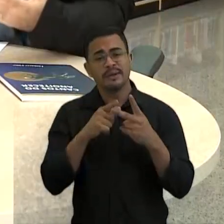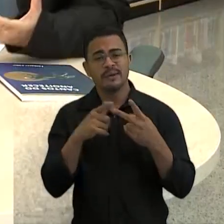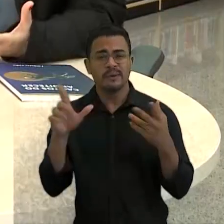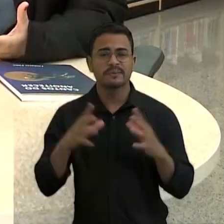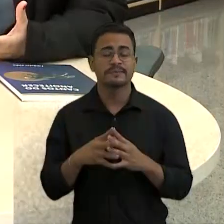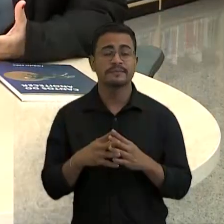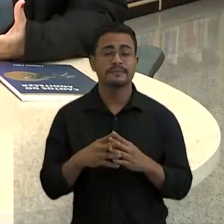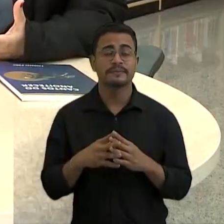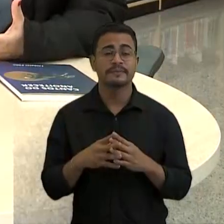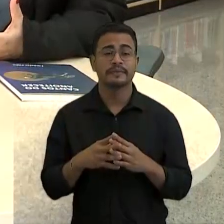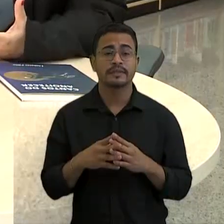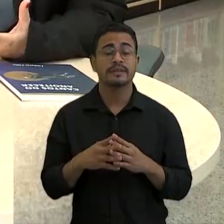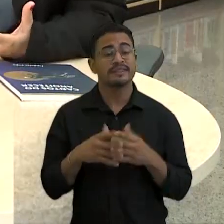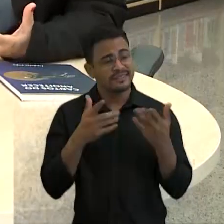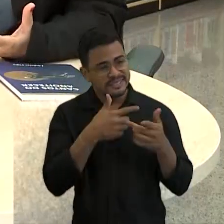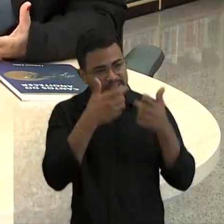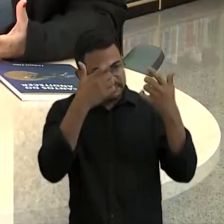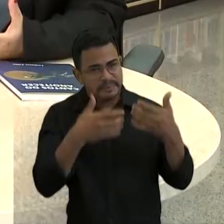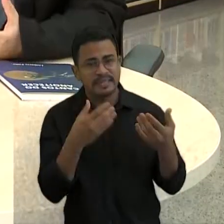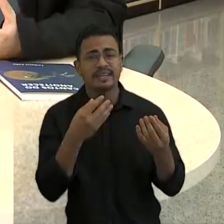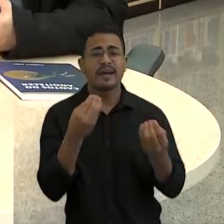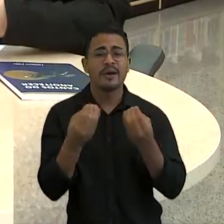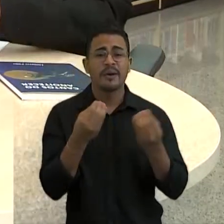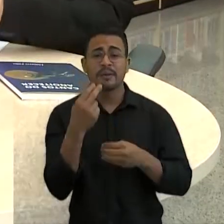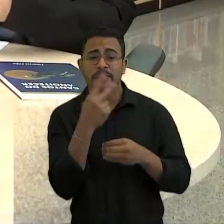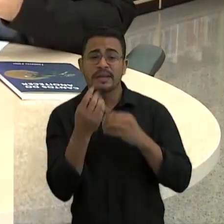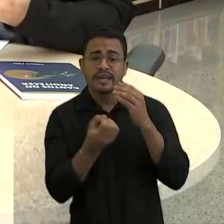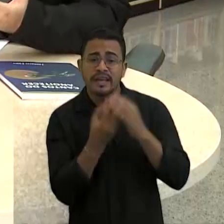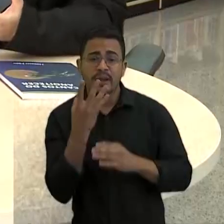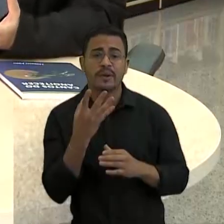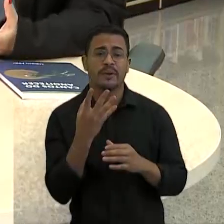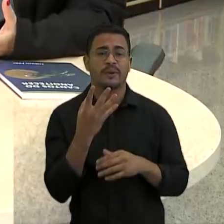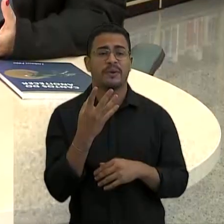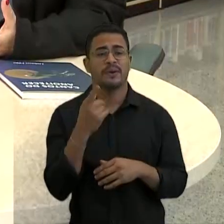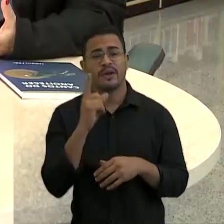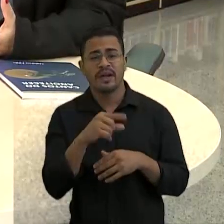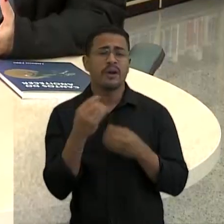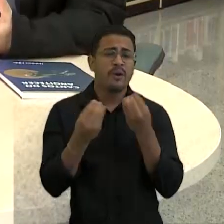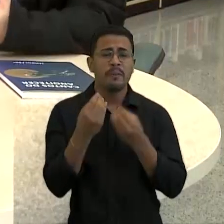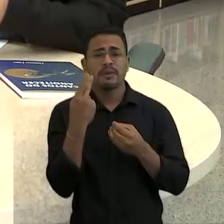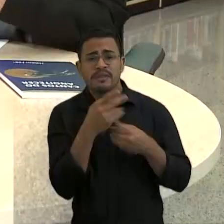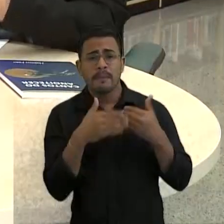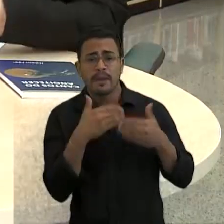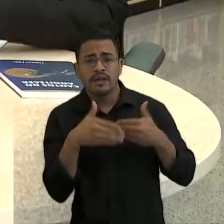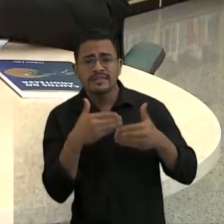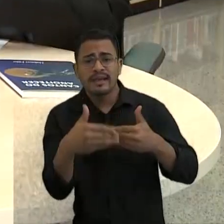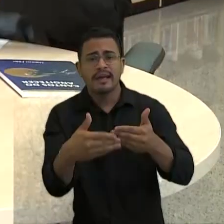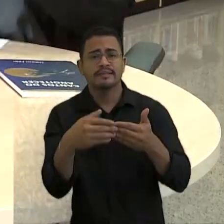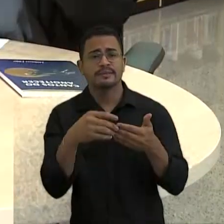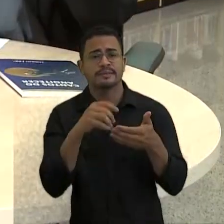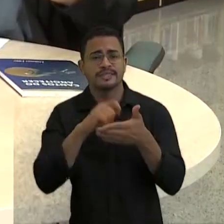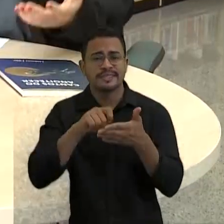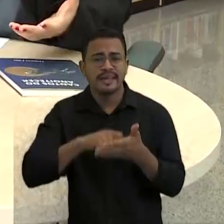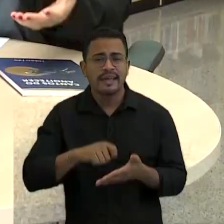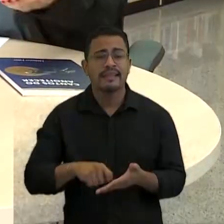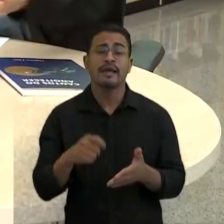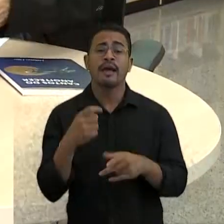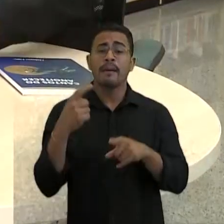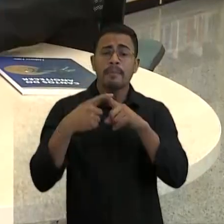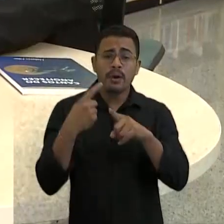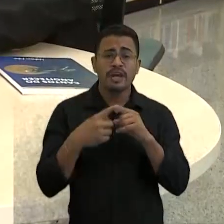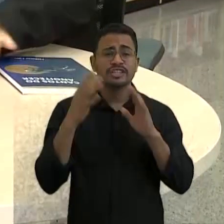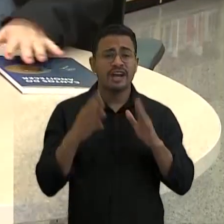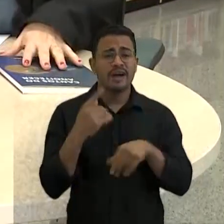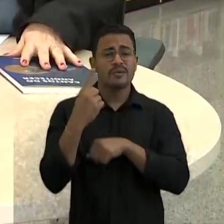da sua criação literária, do seu processo de escrita, não é? Porque o senhor já aí um ano e